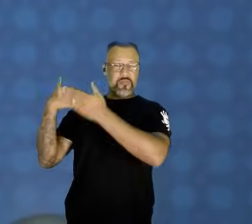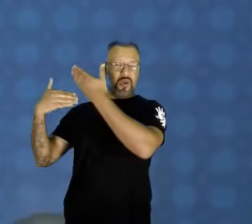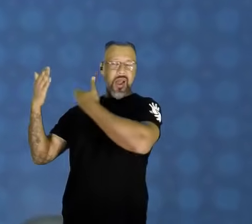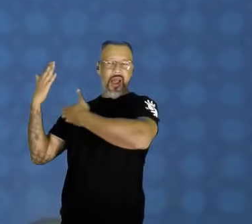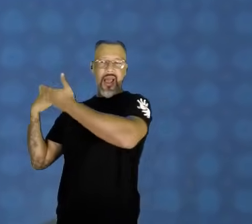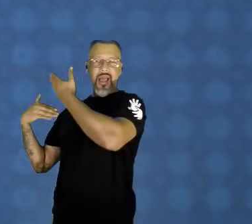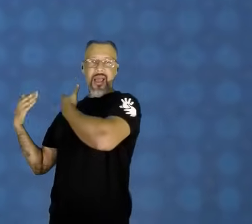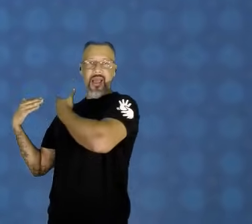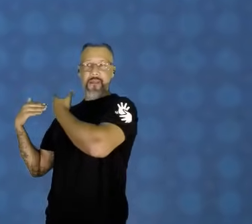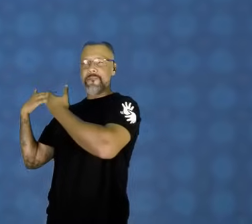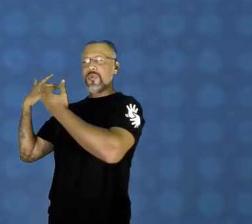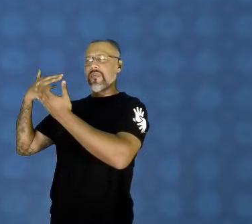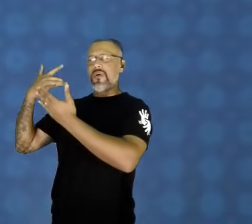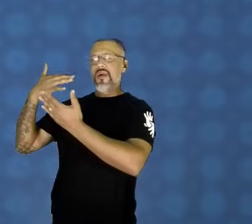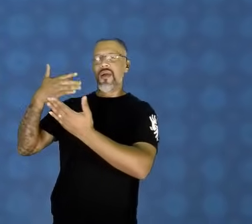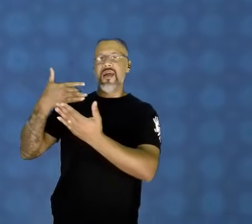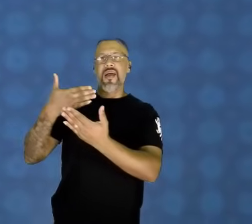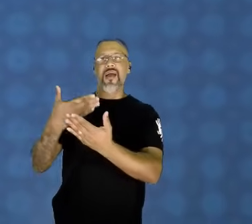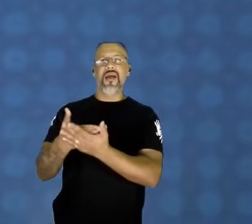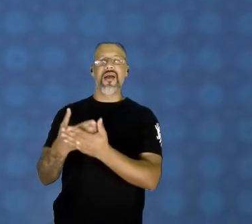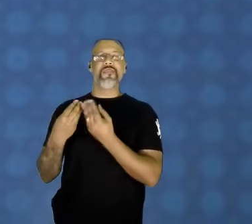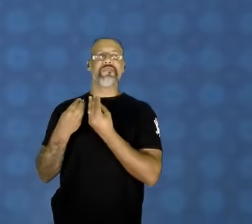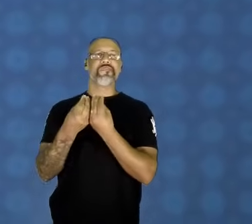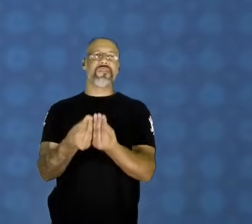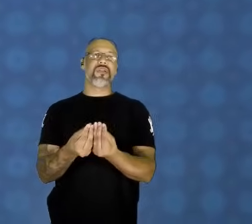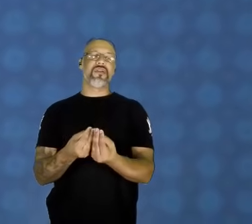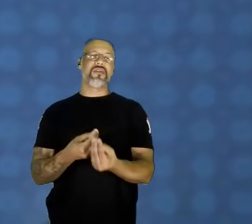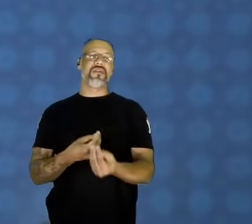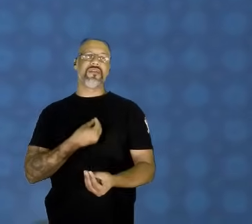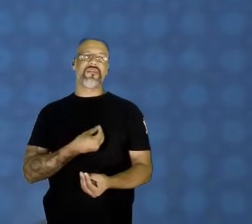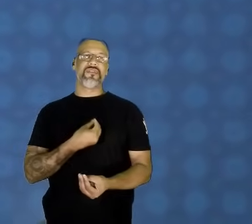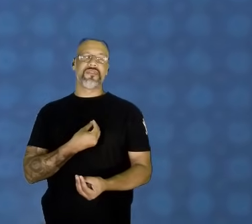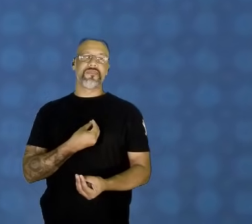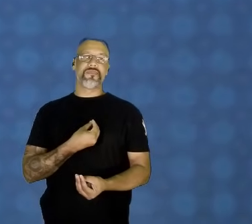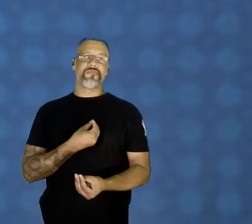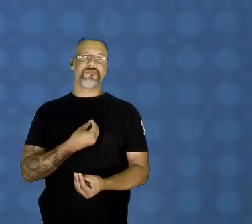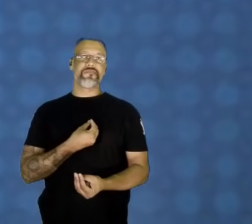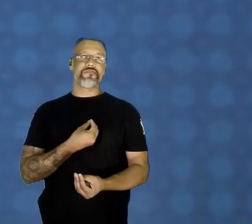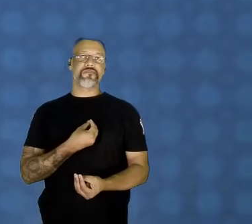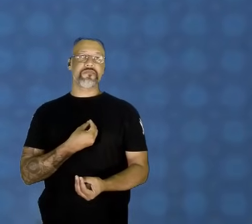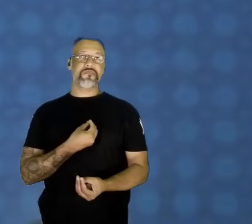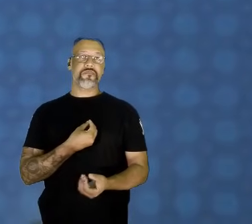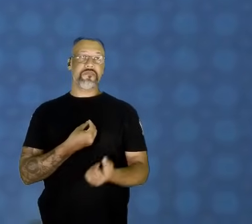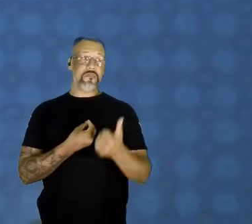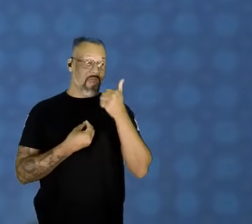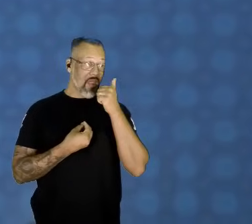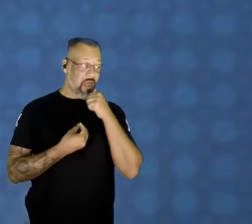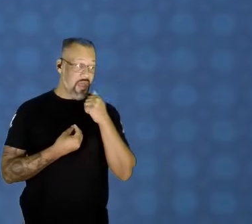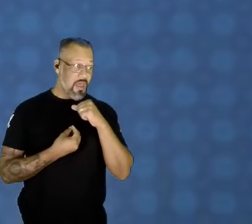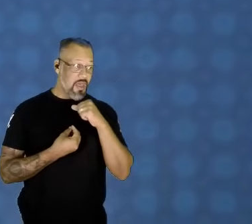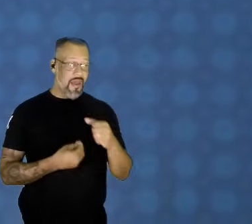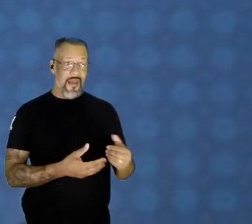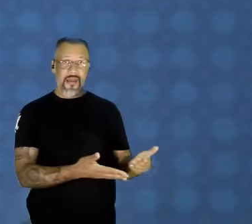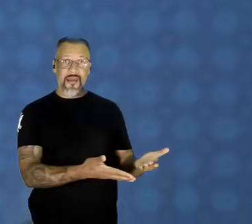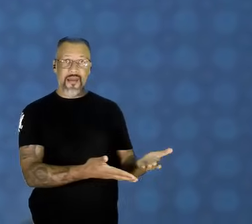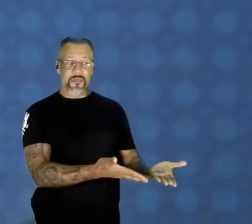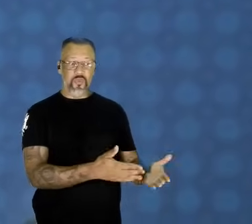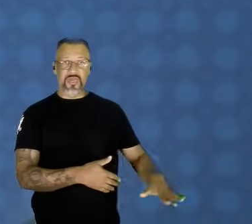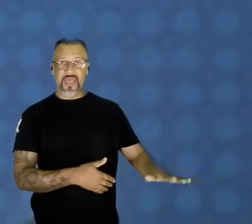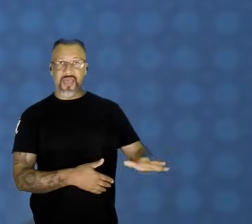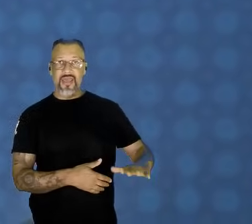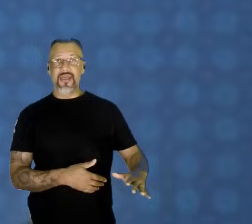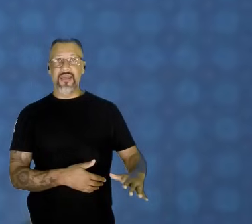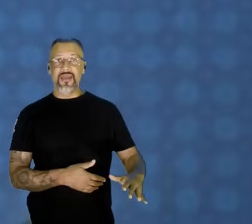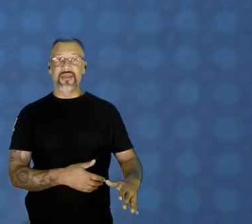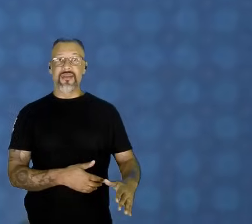mulher cananeia. Ela vinha de uma cultura pagã. Ela tinha uma